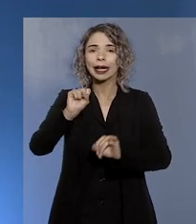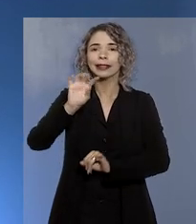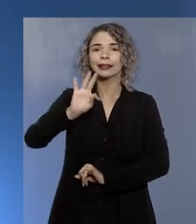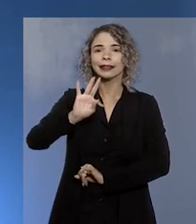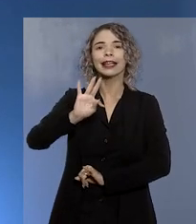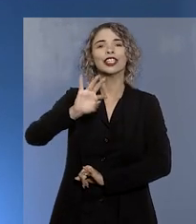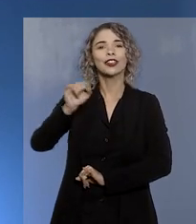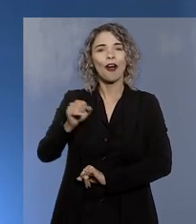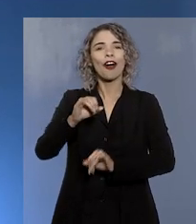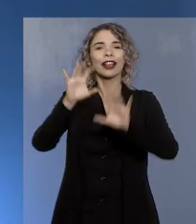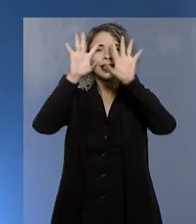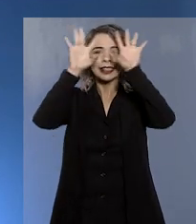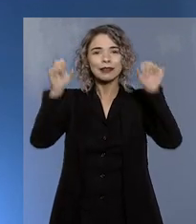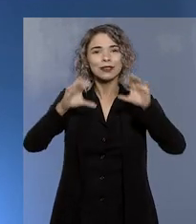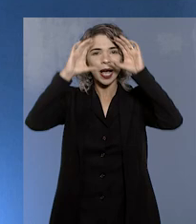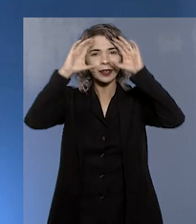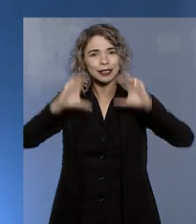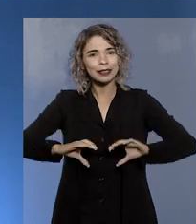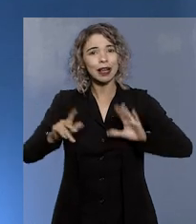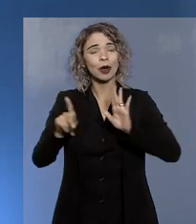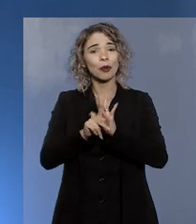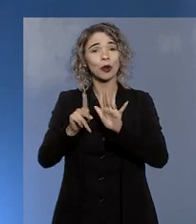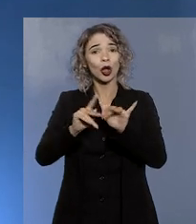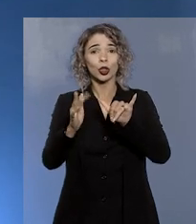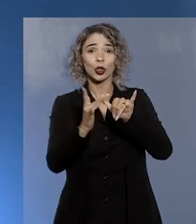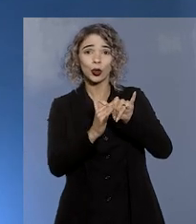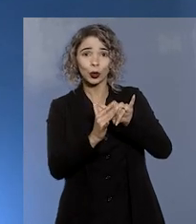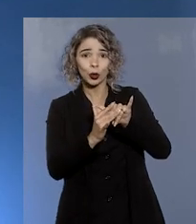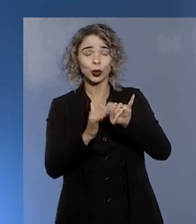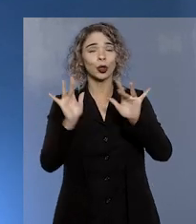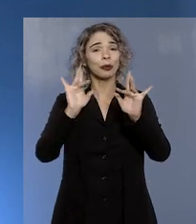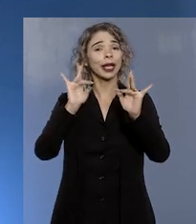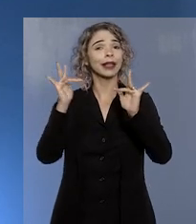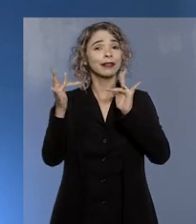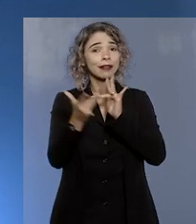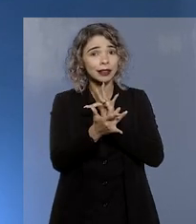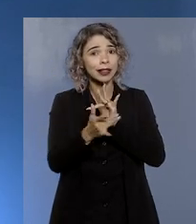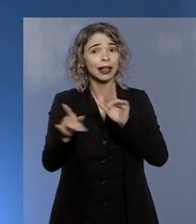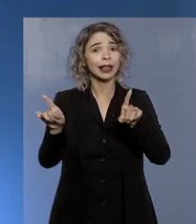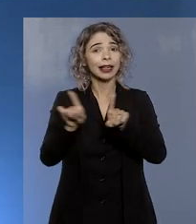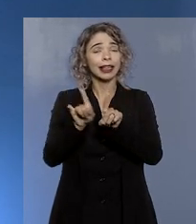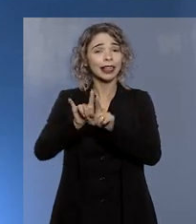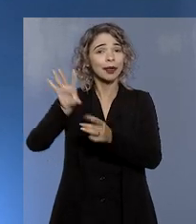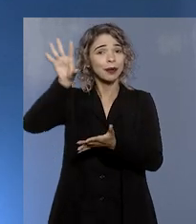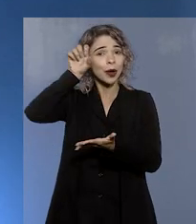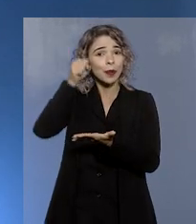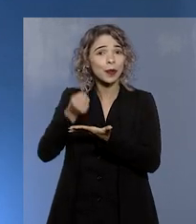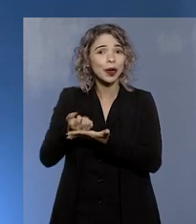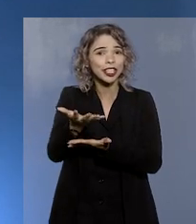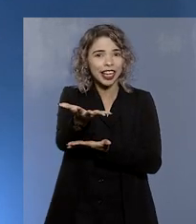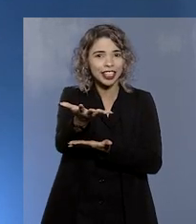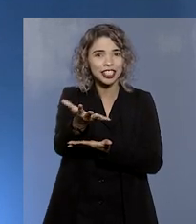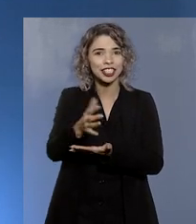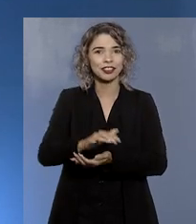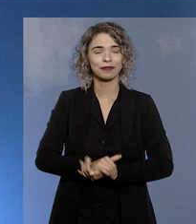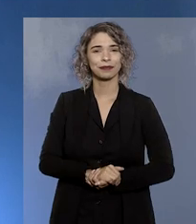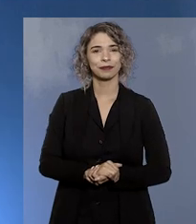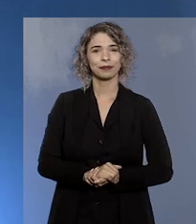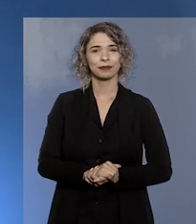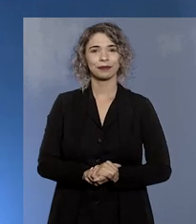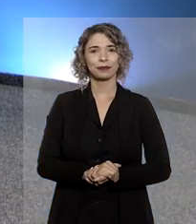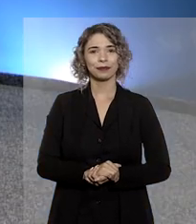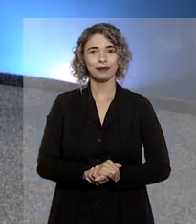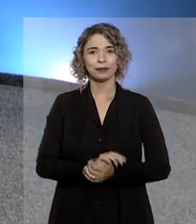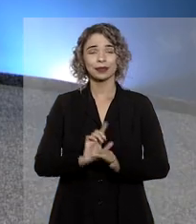informações do Tribunal da Cidadania no nosso canal do YouTube, nas redes sociais e nas plataformas de podcast.